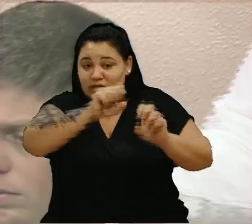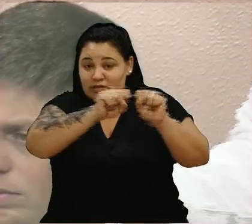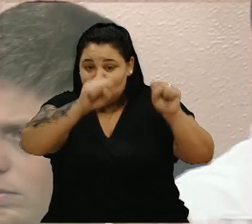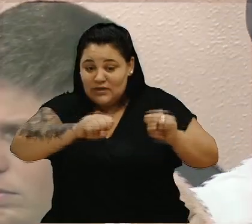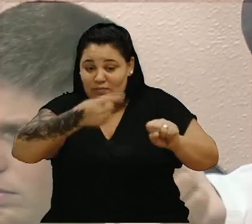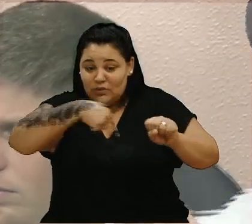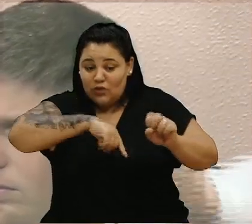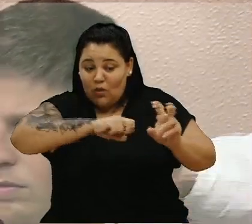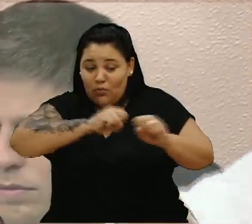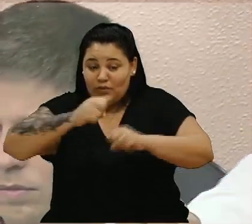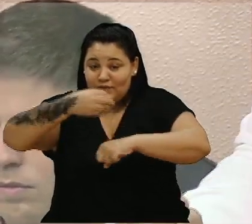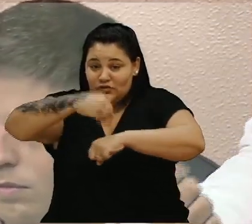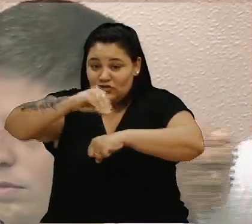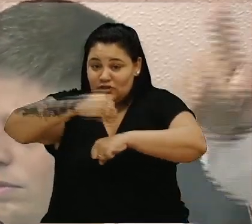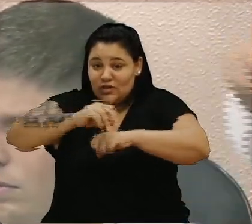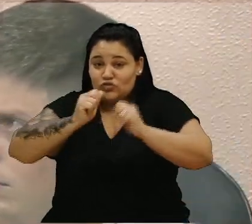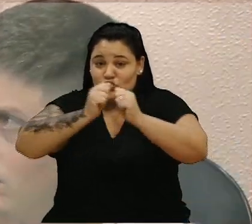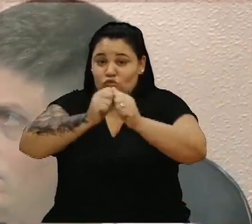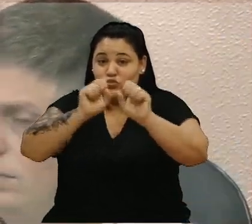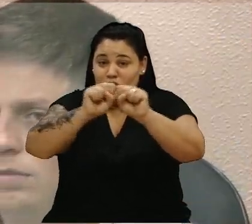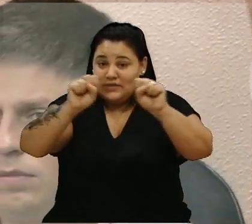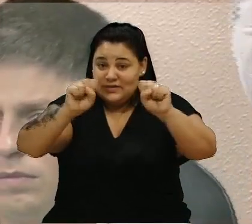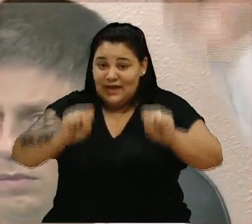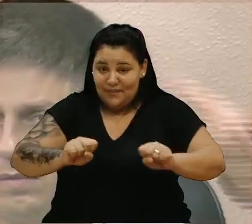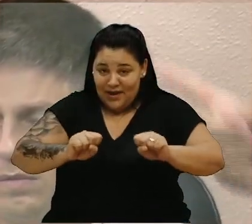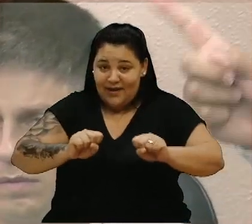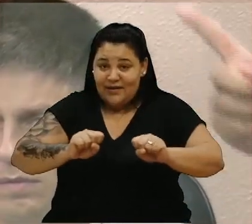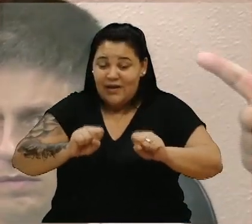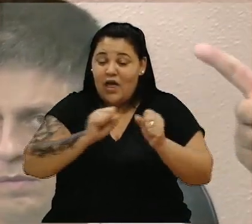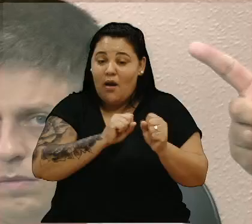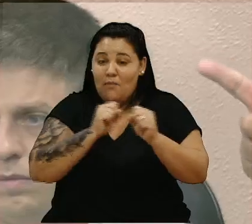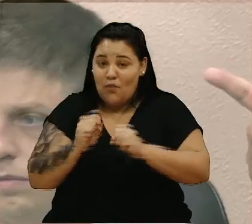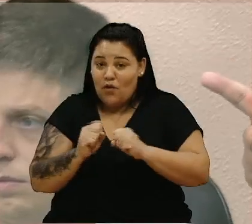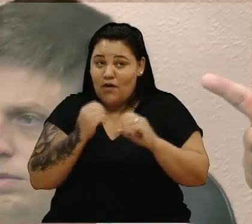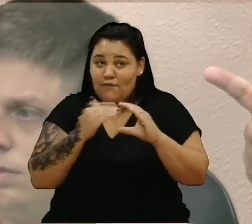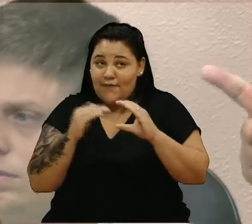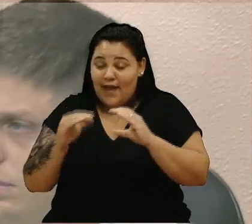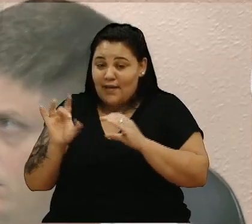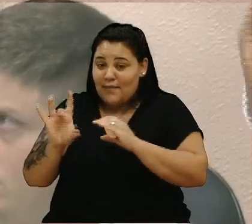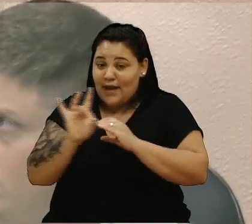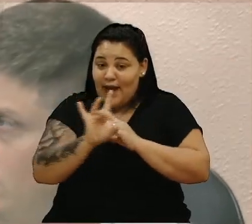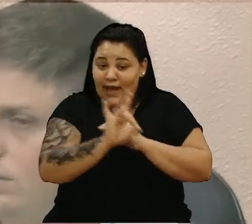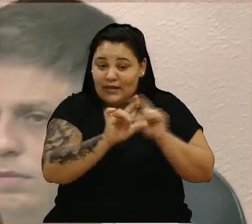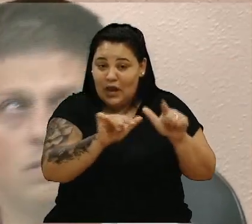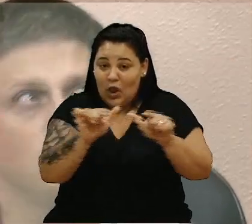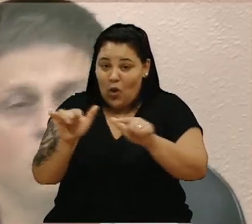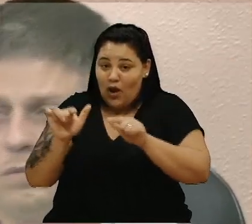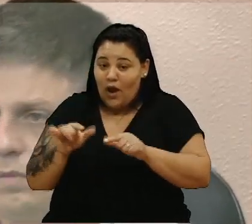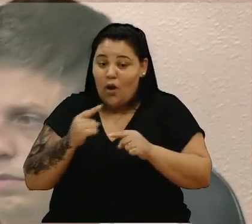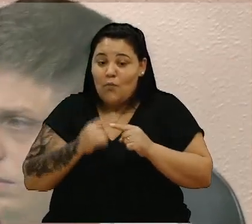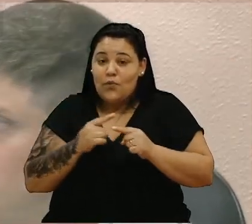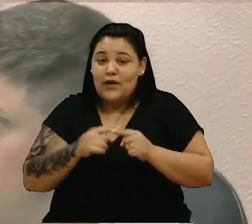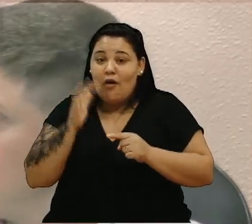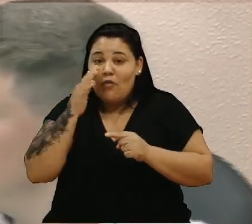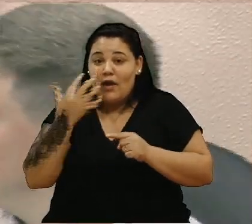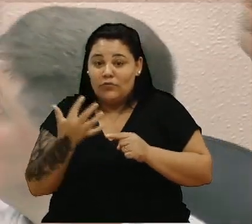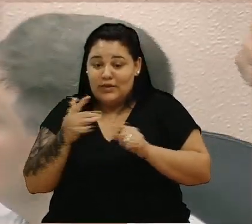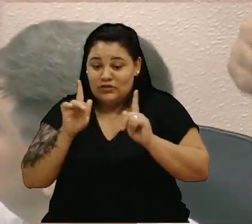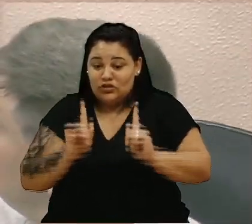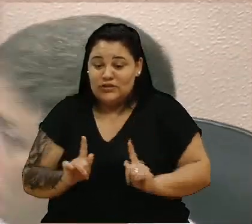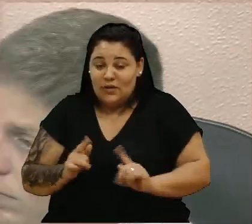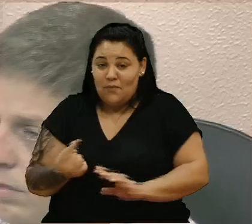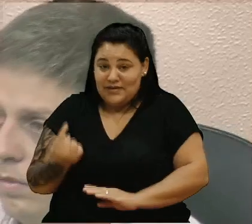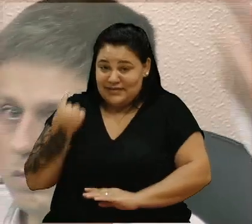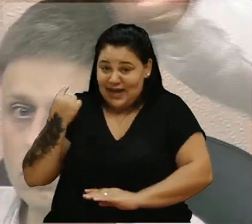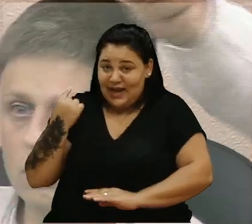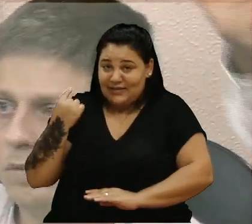indicações via sistema, que elas sejam remetidas para cada secretaria. Porque o que acontecia na gestão passada é que elas